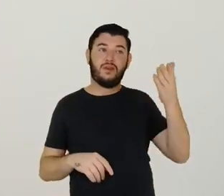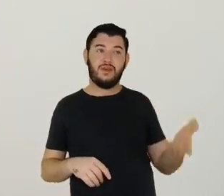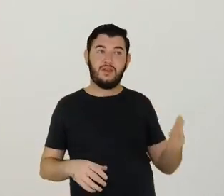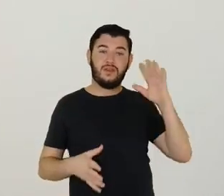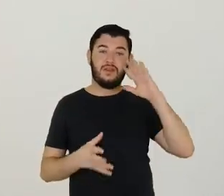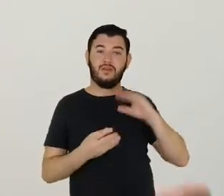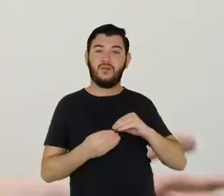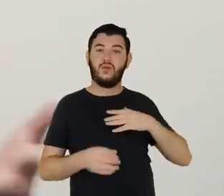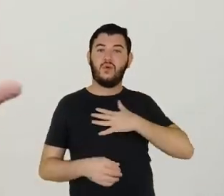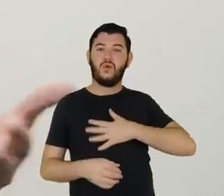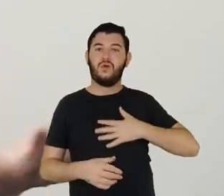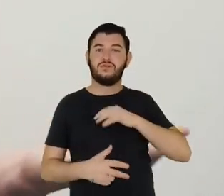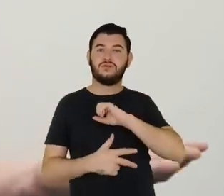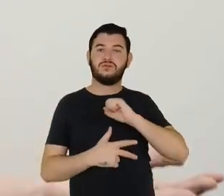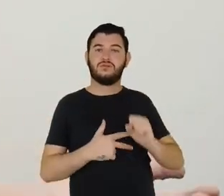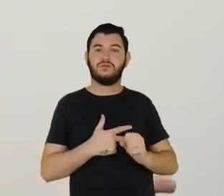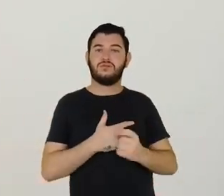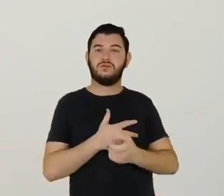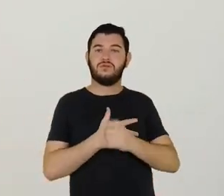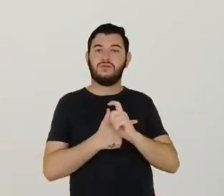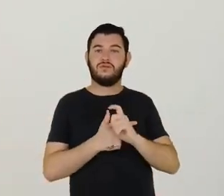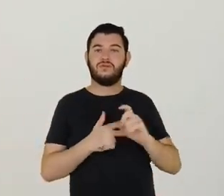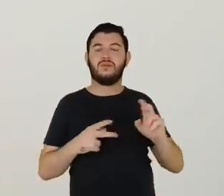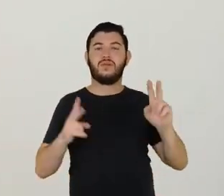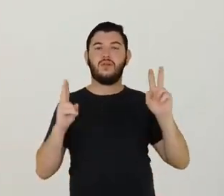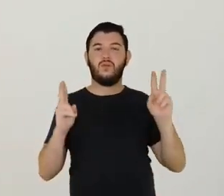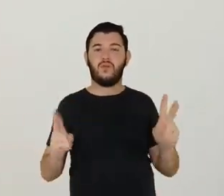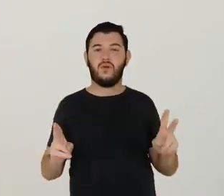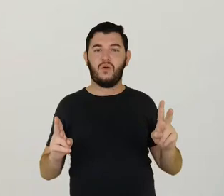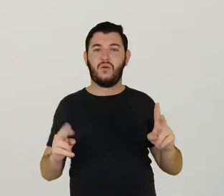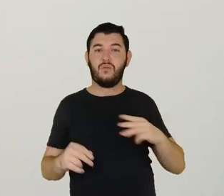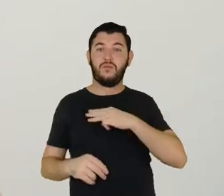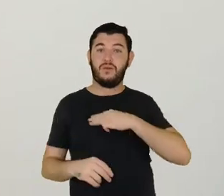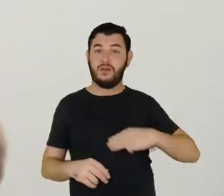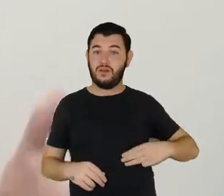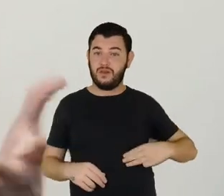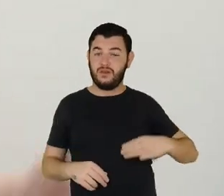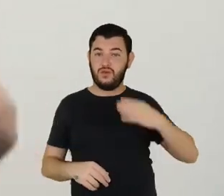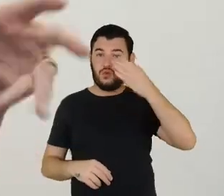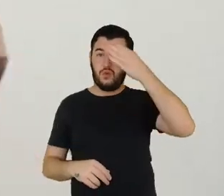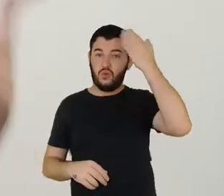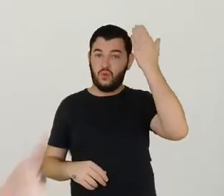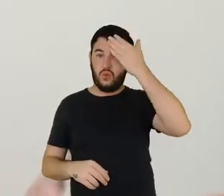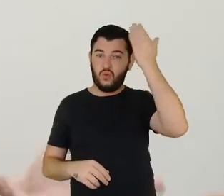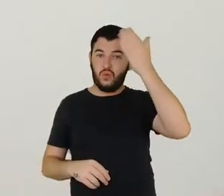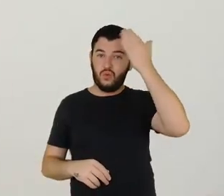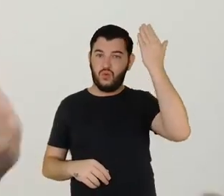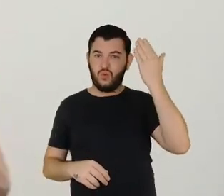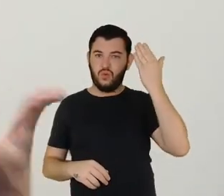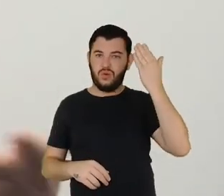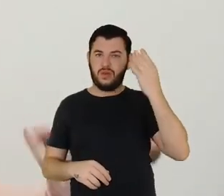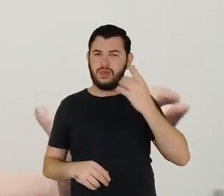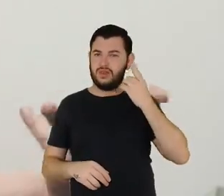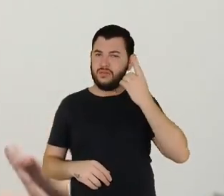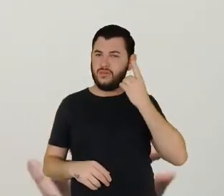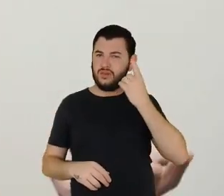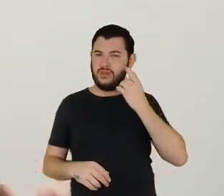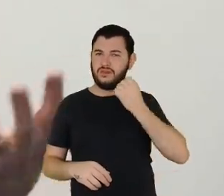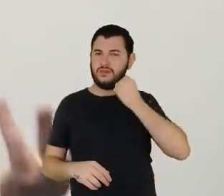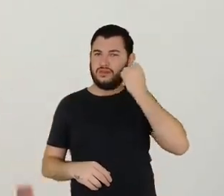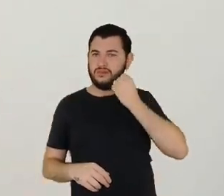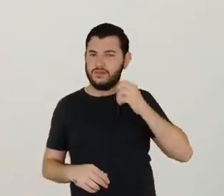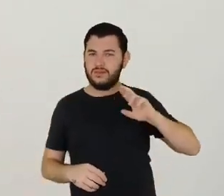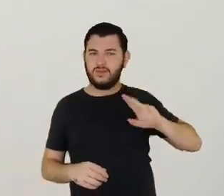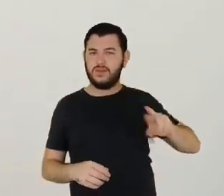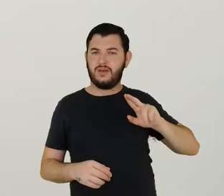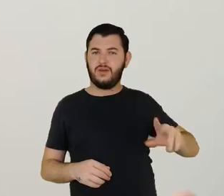Rui. Sim. O ministro Rui não se vê como deputado ou senador. Ele é governador, ele é de executivo, ele é tocador, né? É a